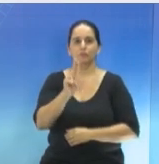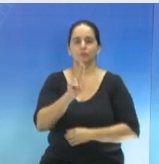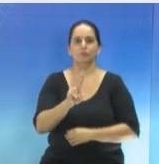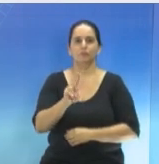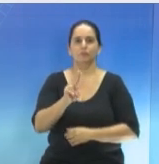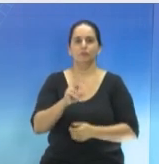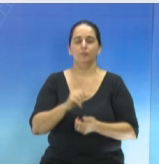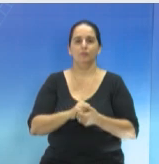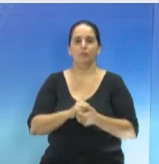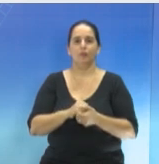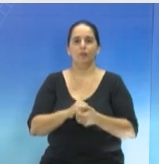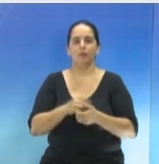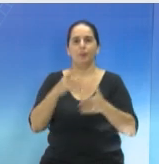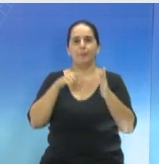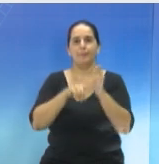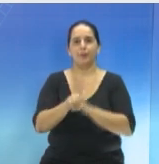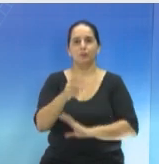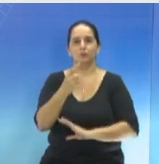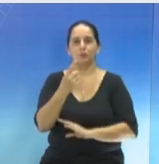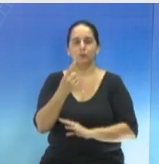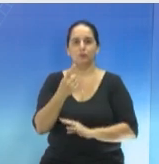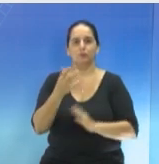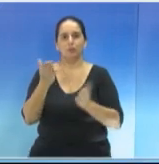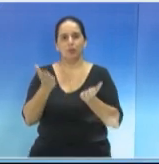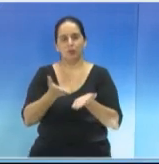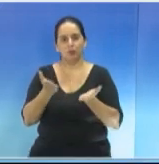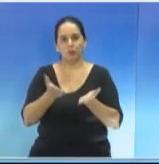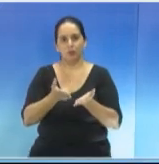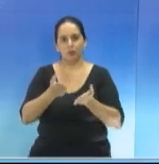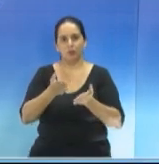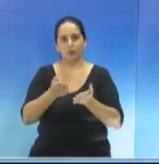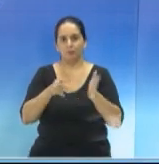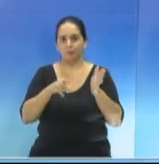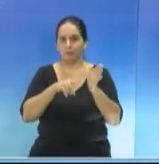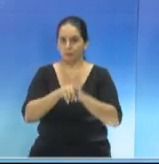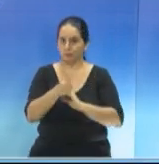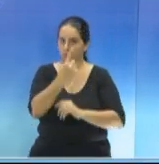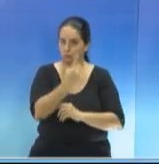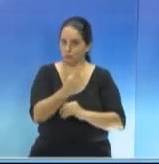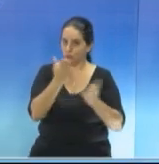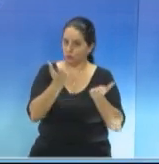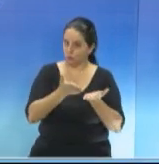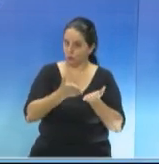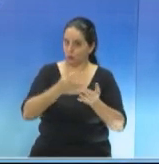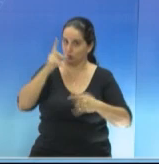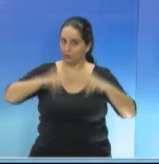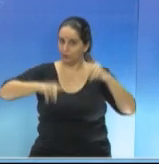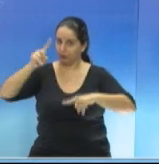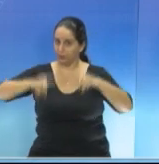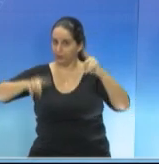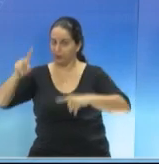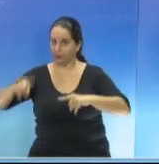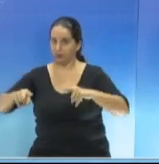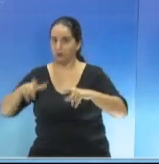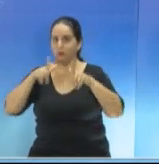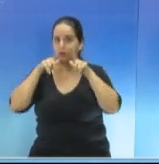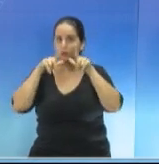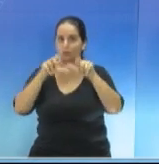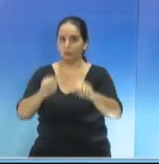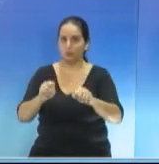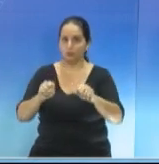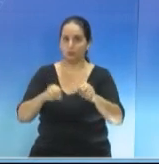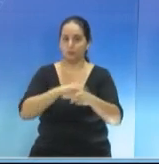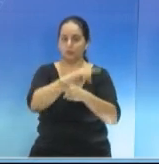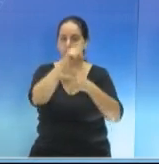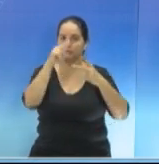só o assunto. Na primeira questão, nós discutimos variação linguística. Depois a gente discutiu